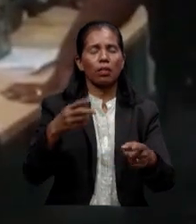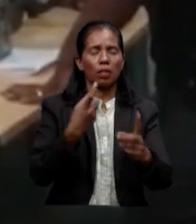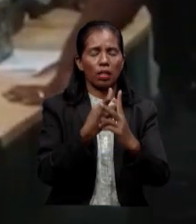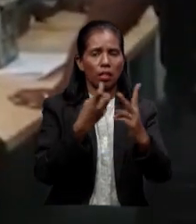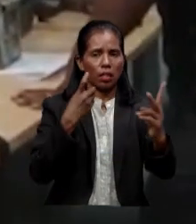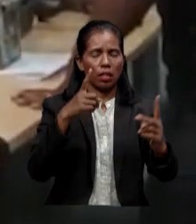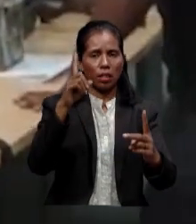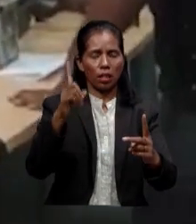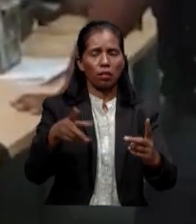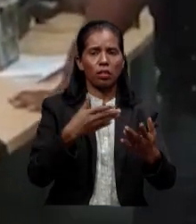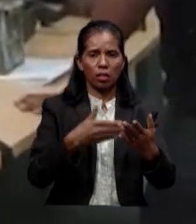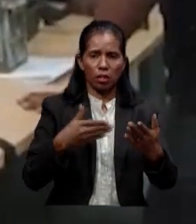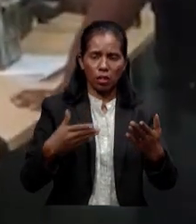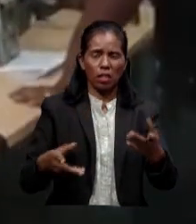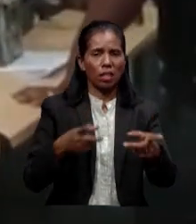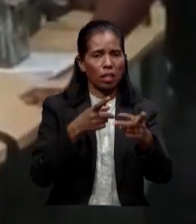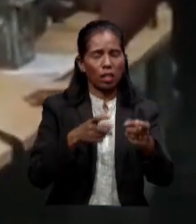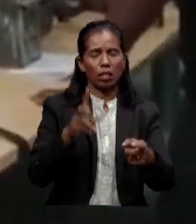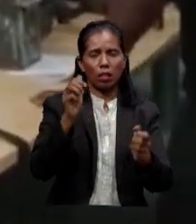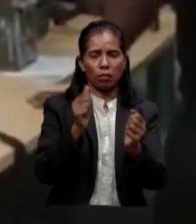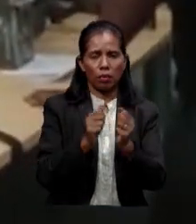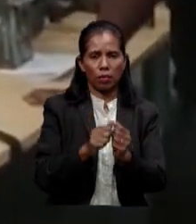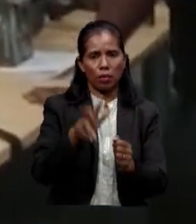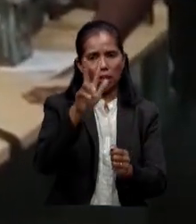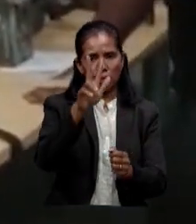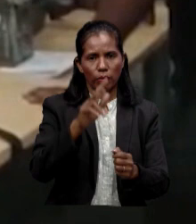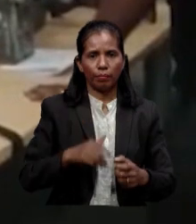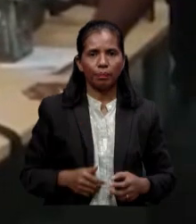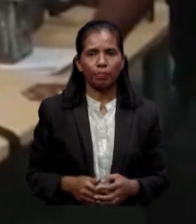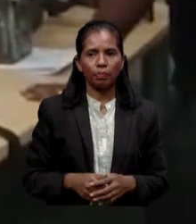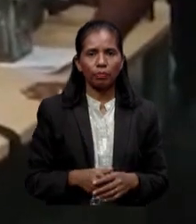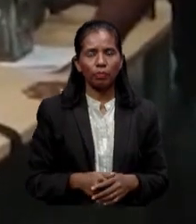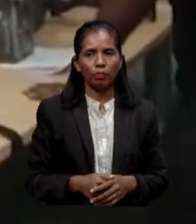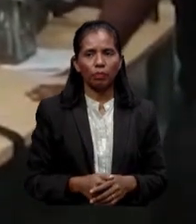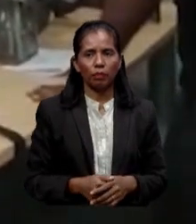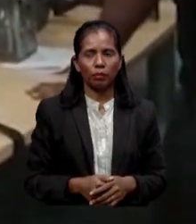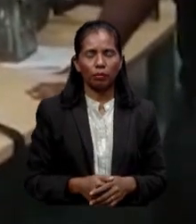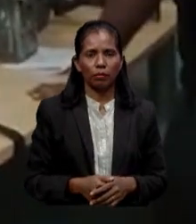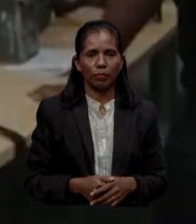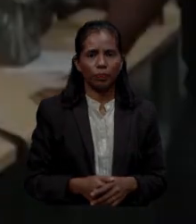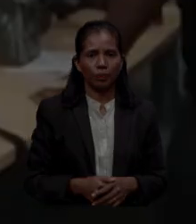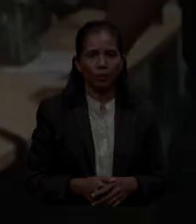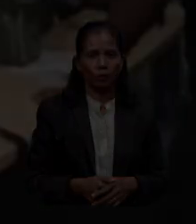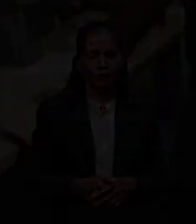munições Rihun Rua Racing, busca refere halo badala tolona. Emerenciana Martins, Carolina Soares, Yemen.